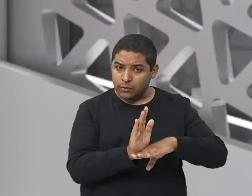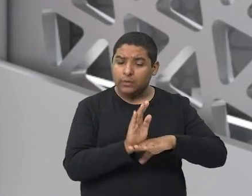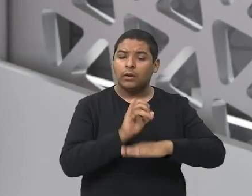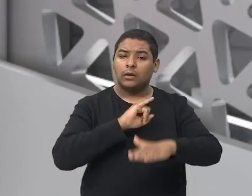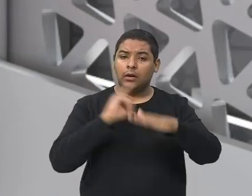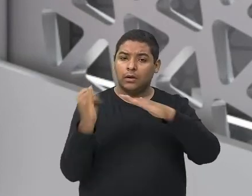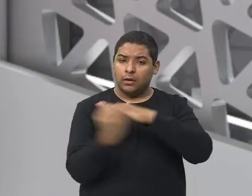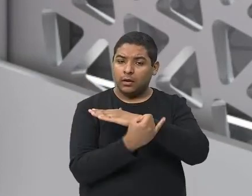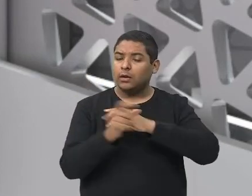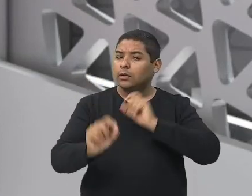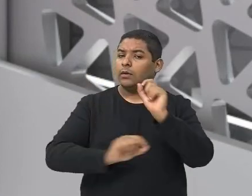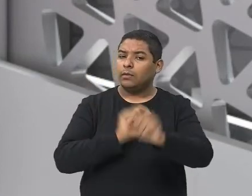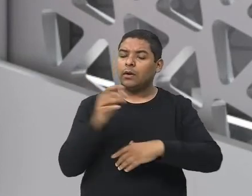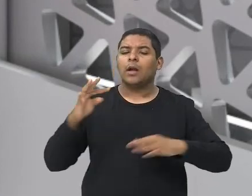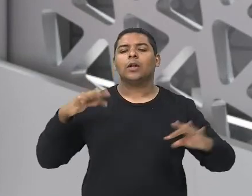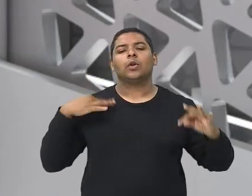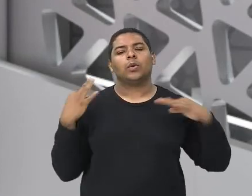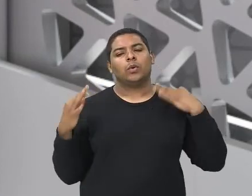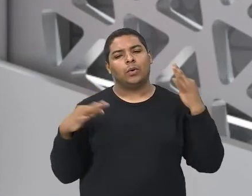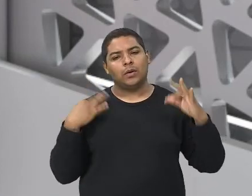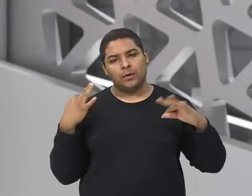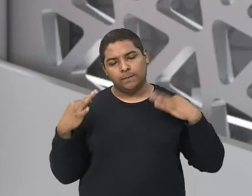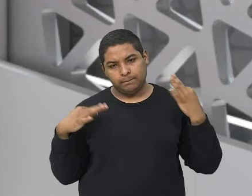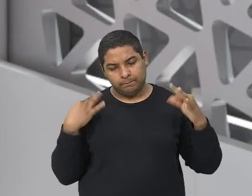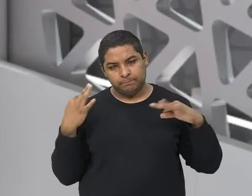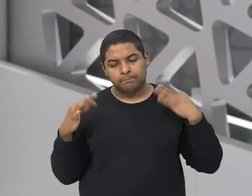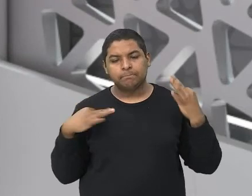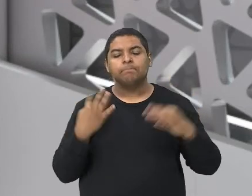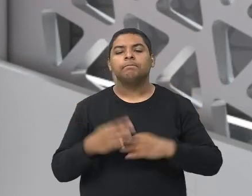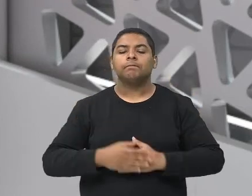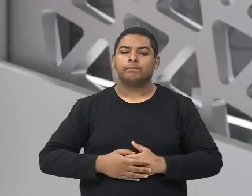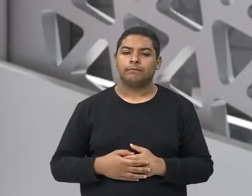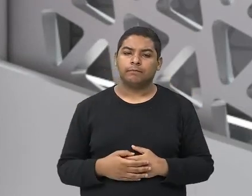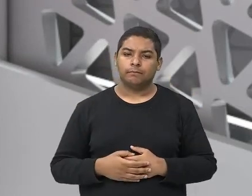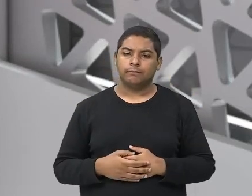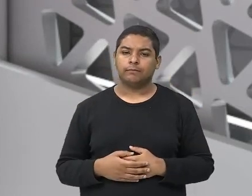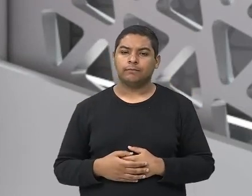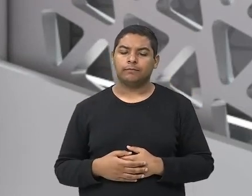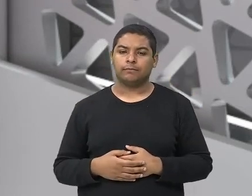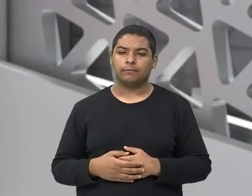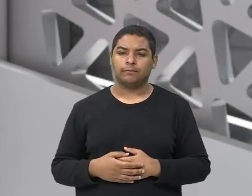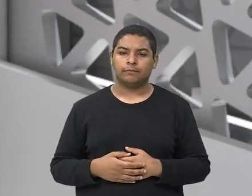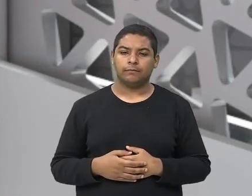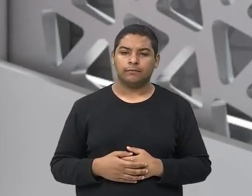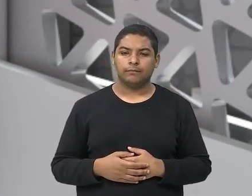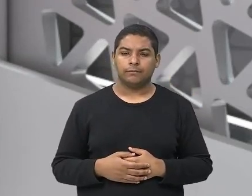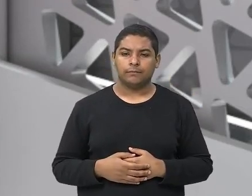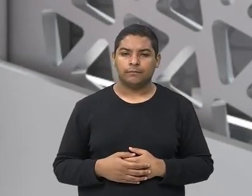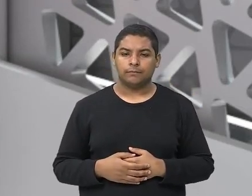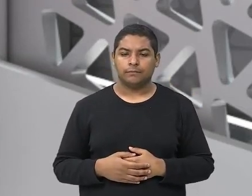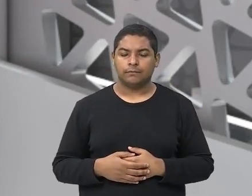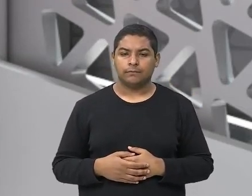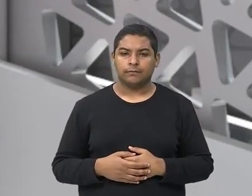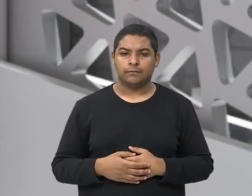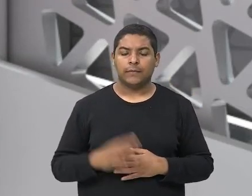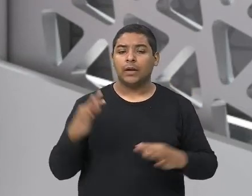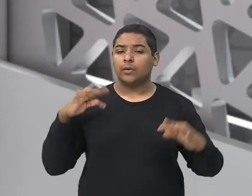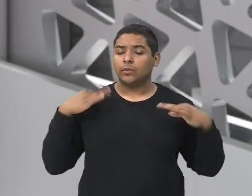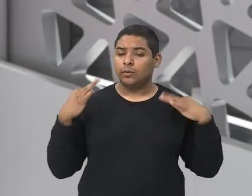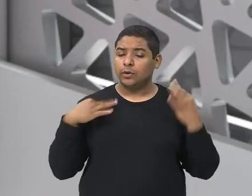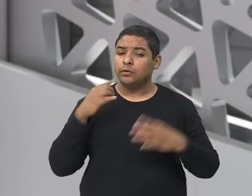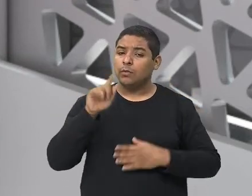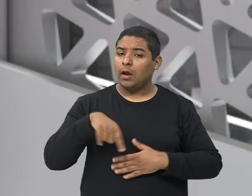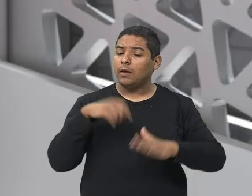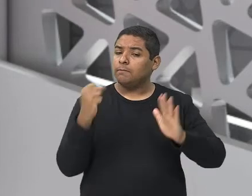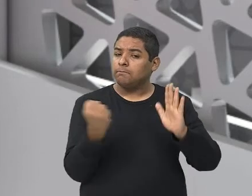ilhas vai ser o turismo, gente. O turismo também é uma grande marca aí para essas